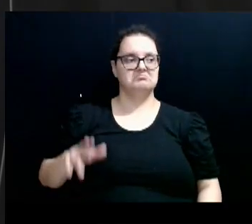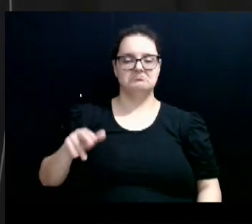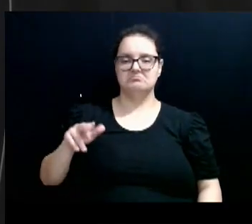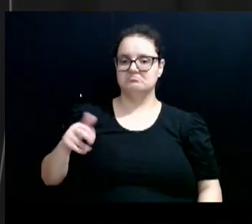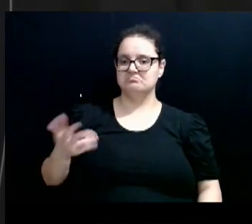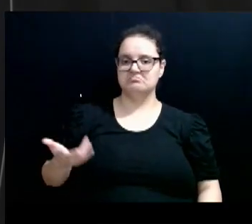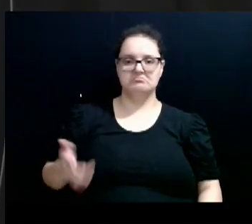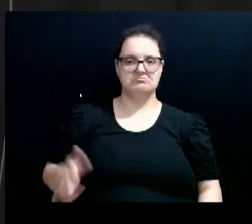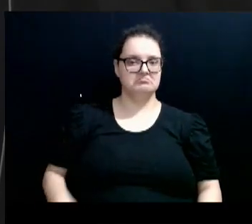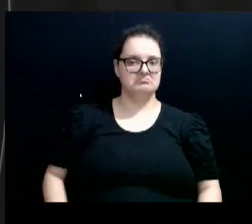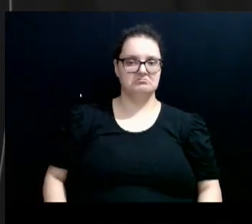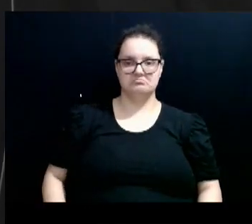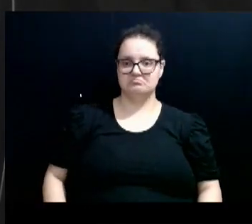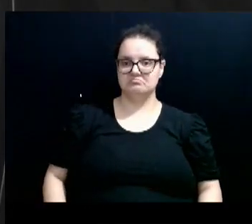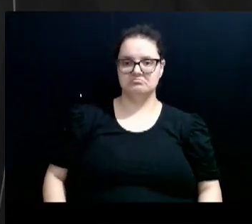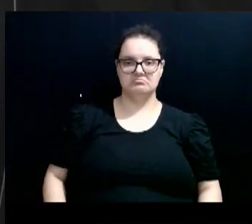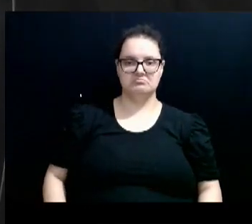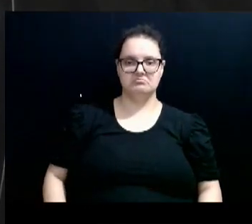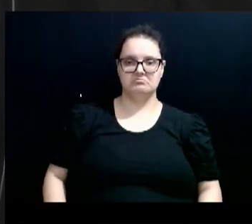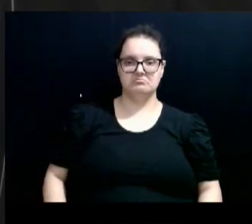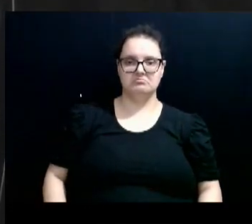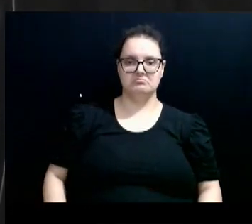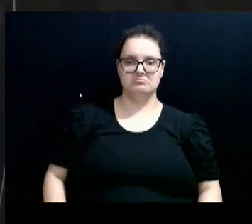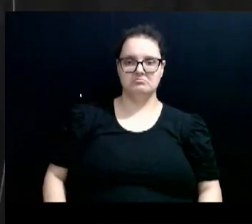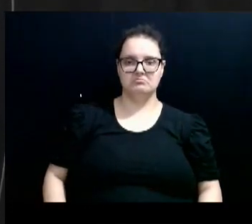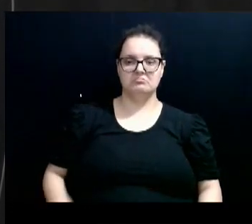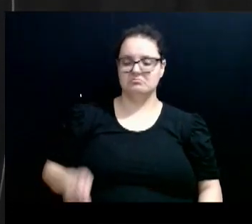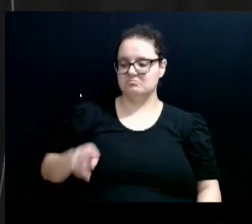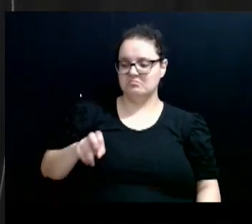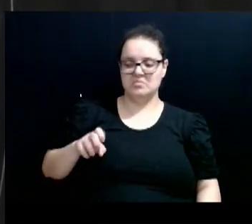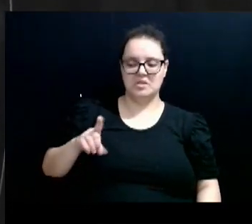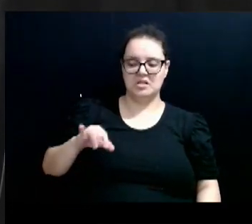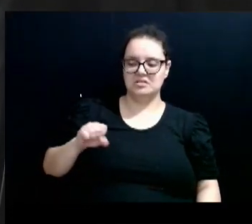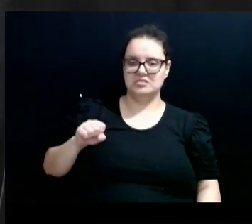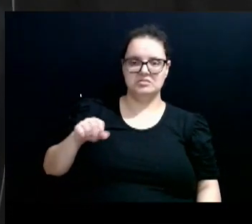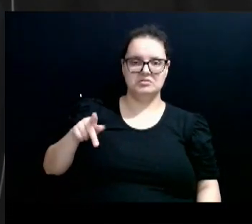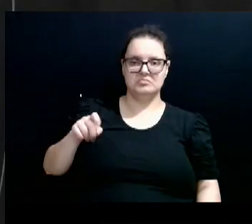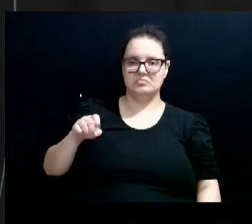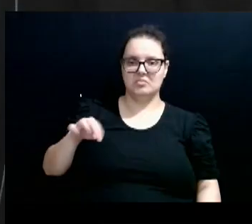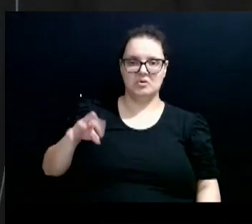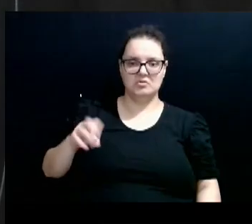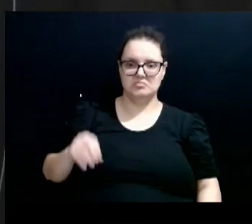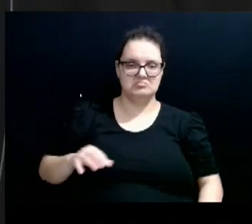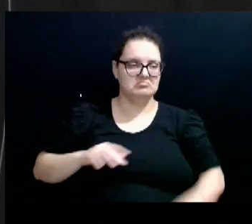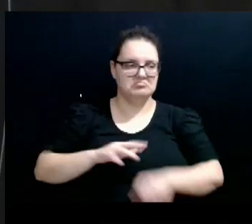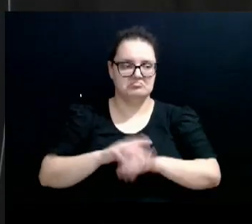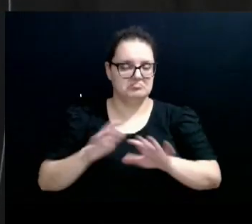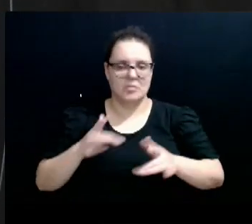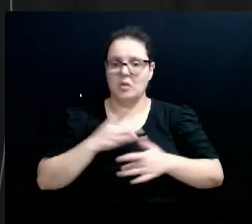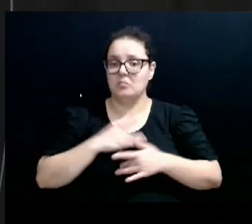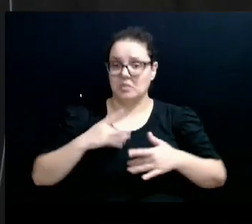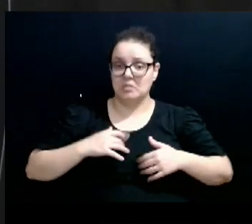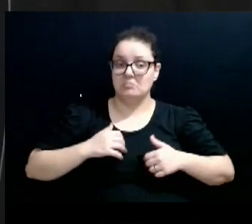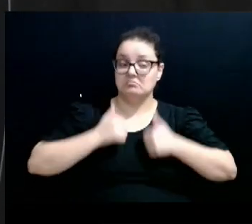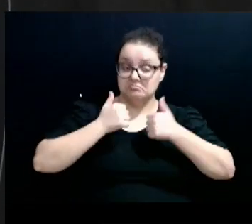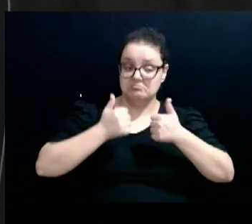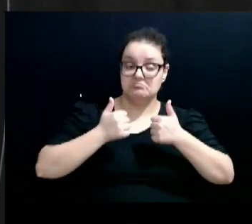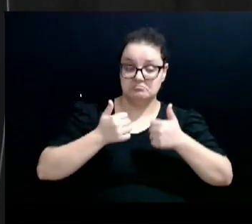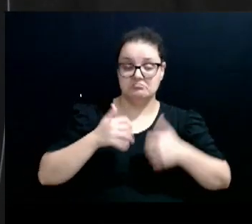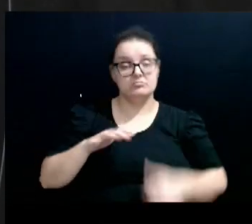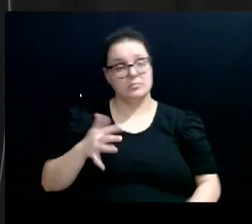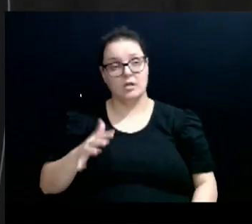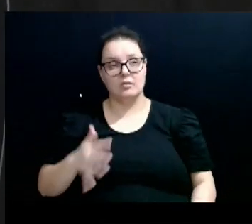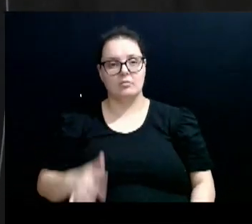nem predisposto a ficar doente. Não, eu sempre tive uma saúde, assim, razoável. Mas